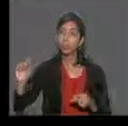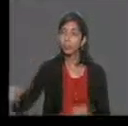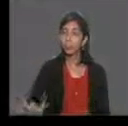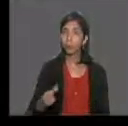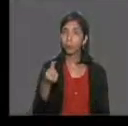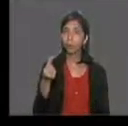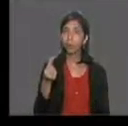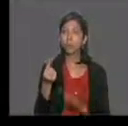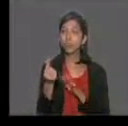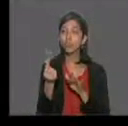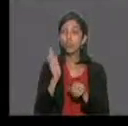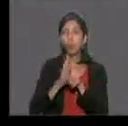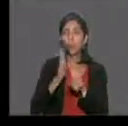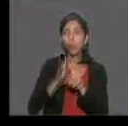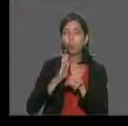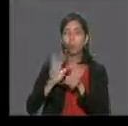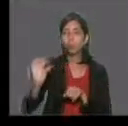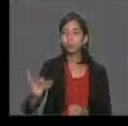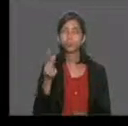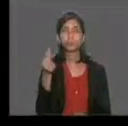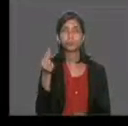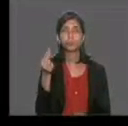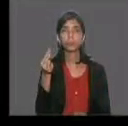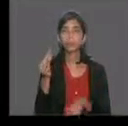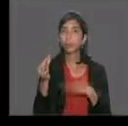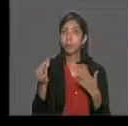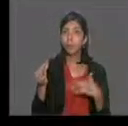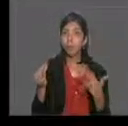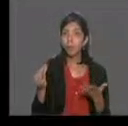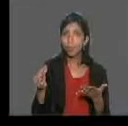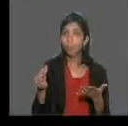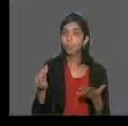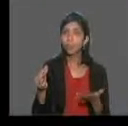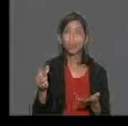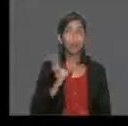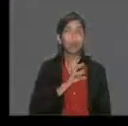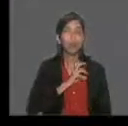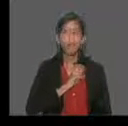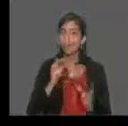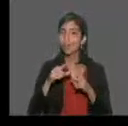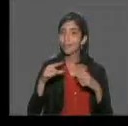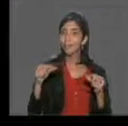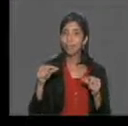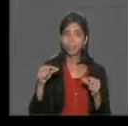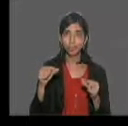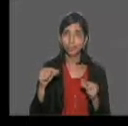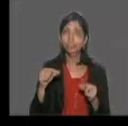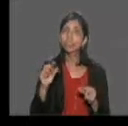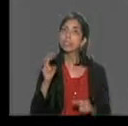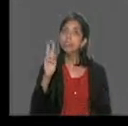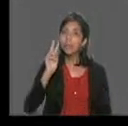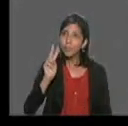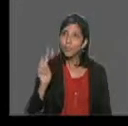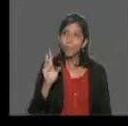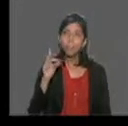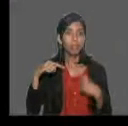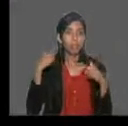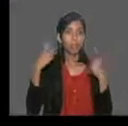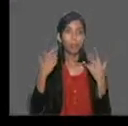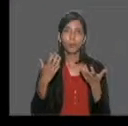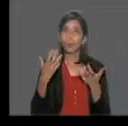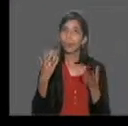nem mamadeira, e isso não foi necessário na vida dela em nenhum momento, e não é. E tanto que hoje ela